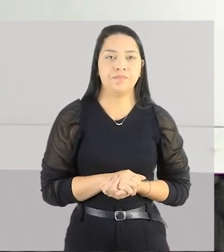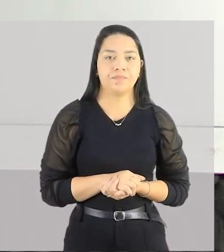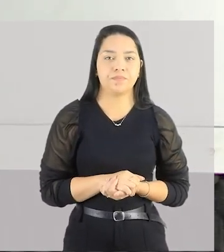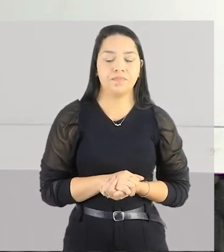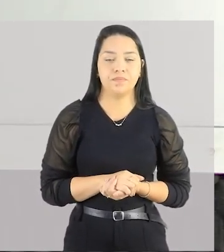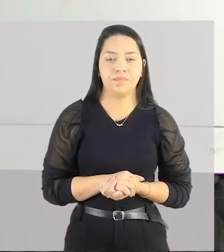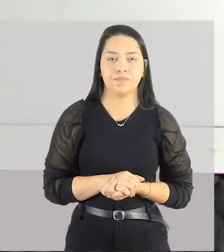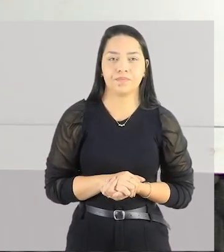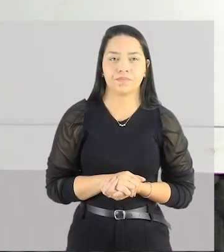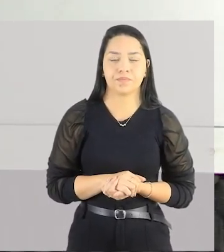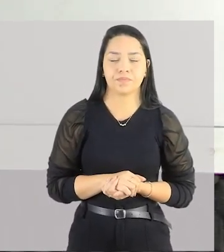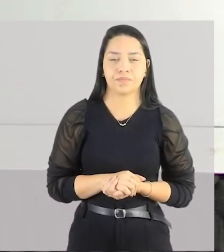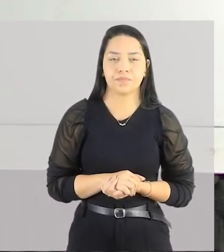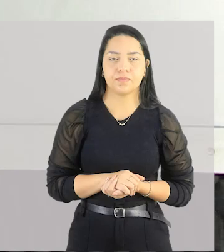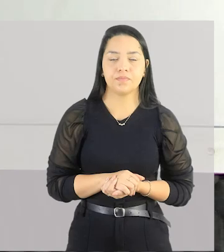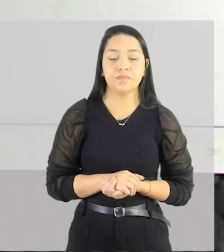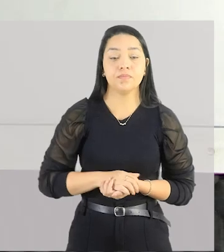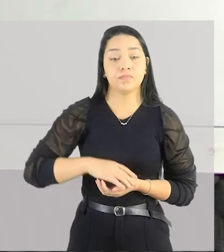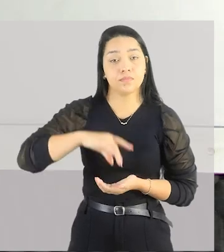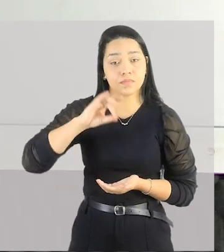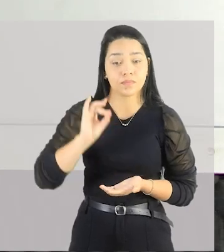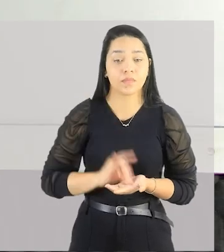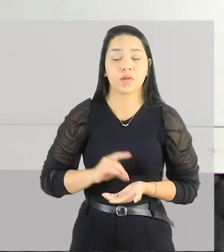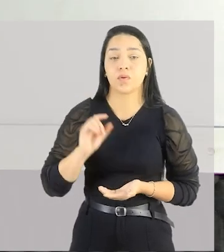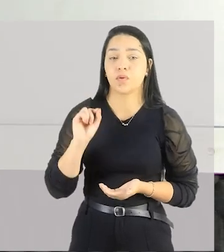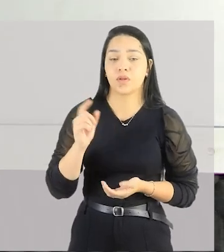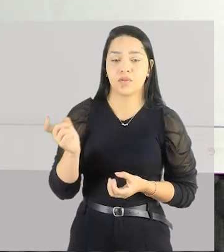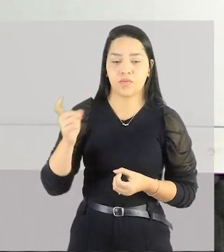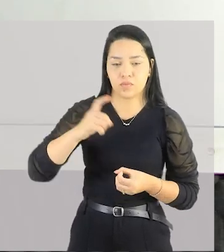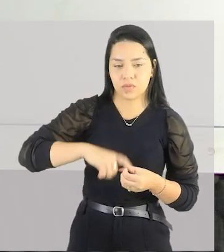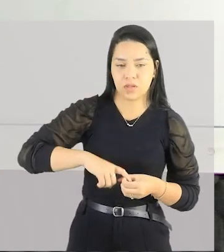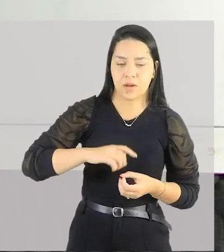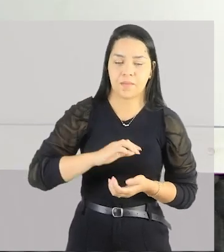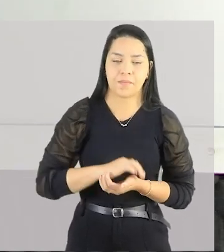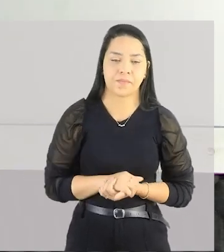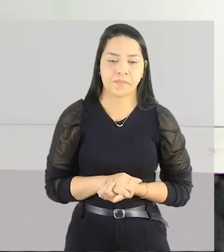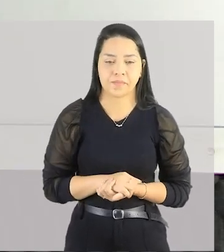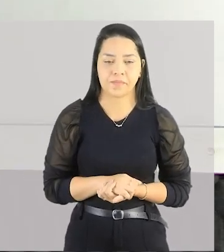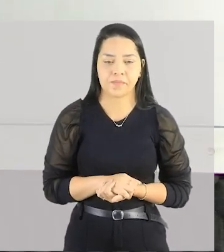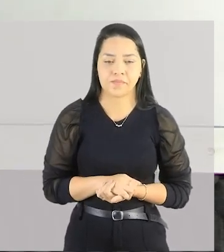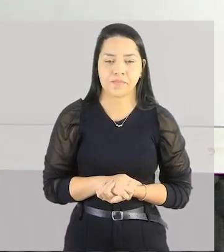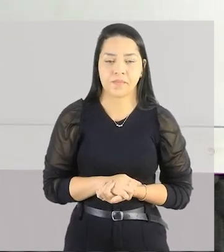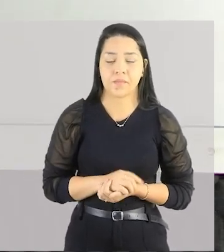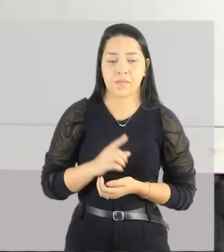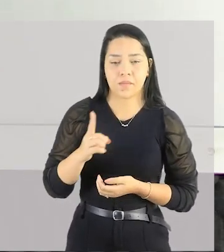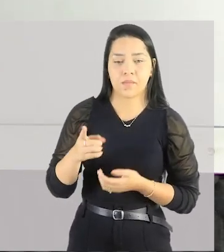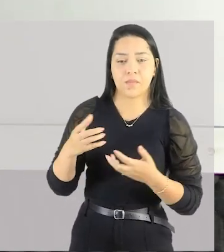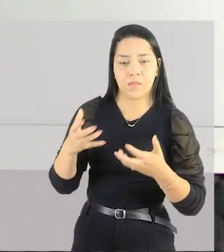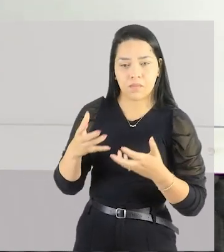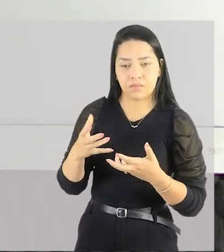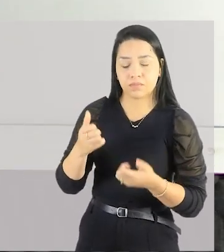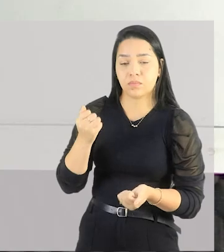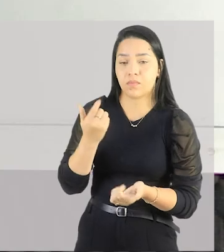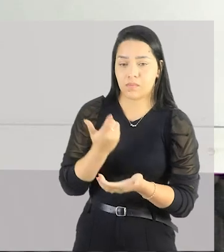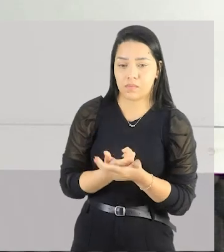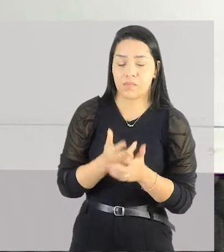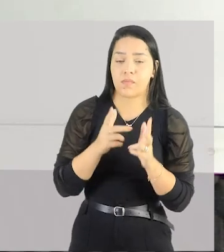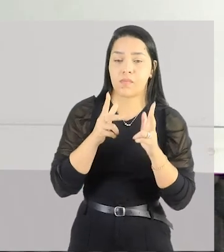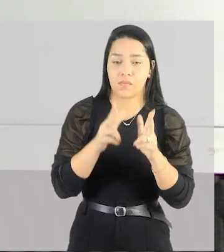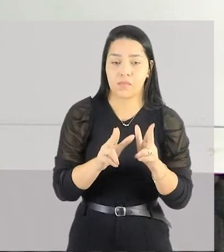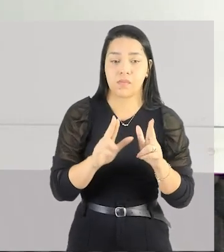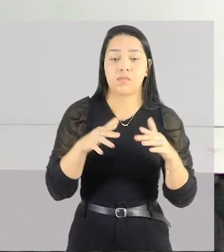a máquina que realmente... Bora voltar aqui ao comando da questão. Ele quer a máquina comprada deve